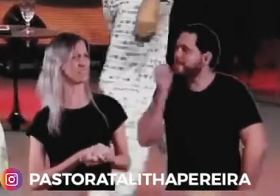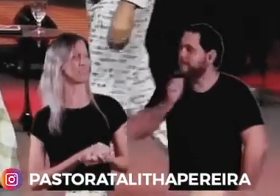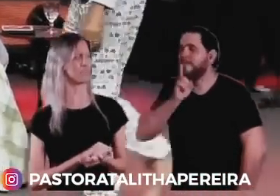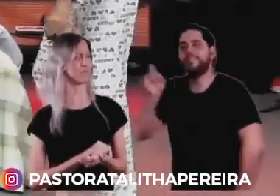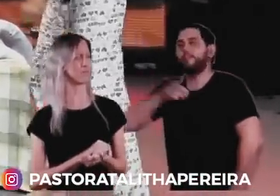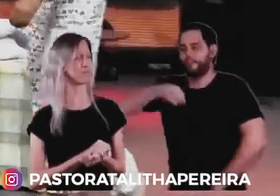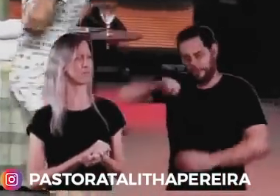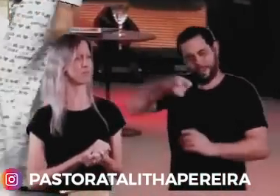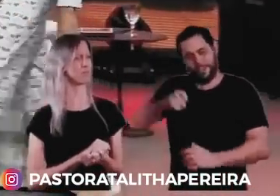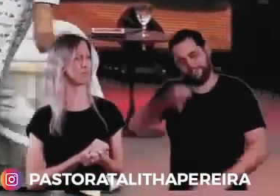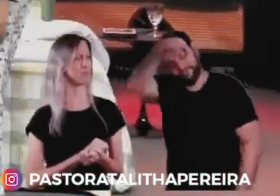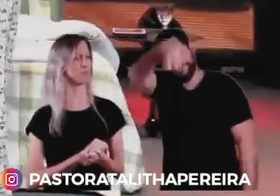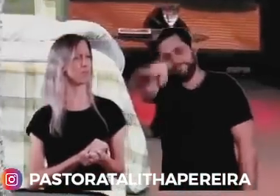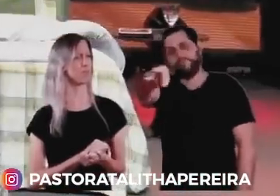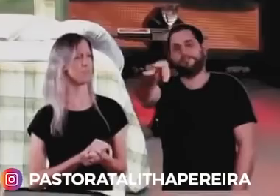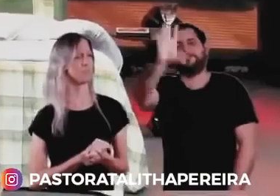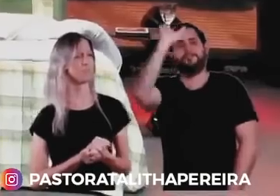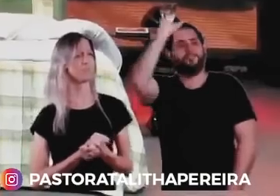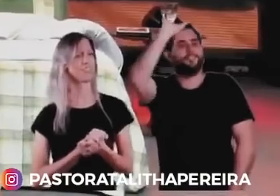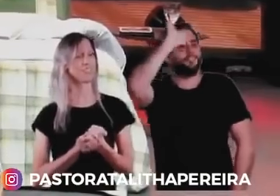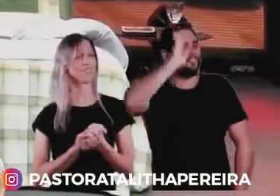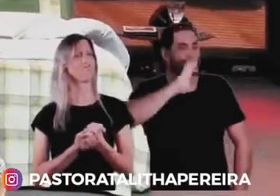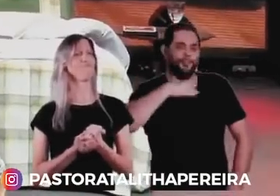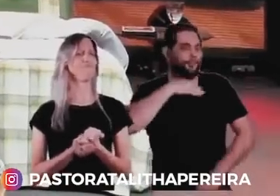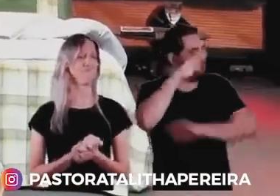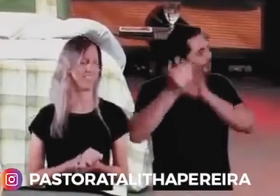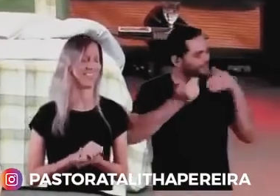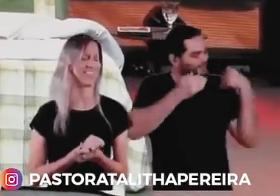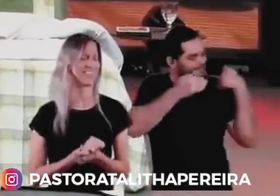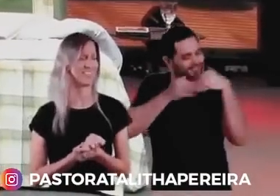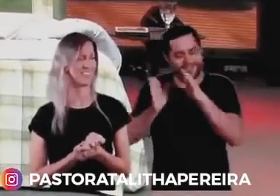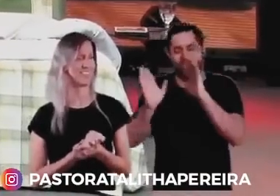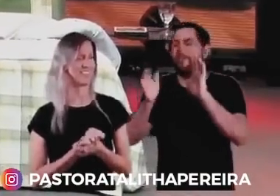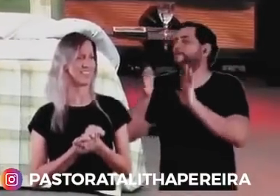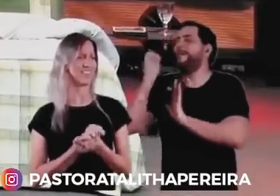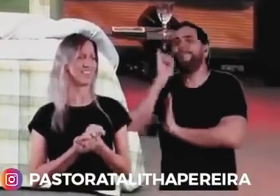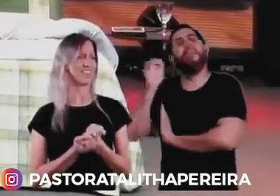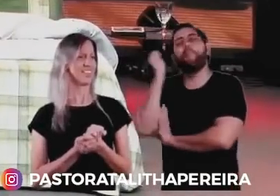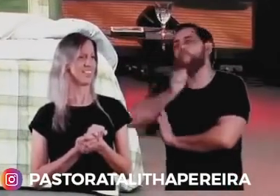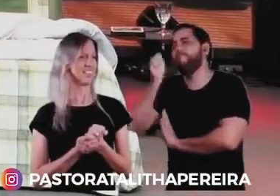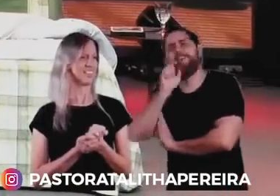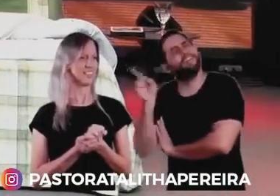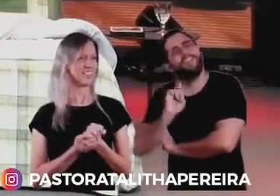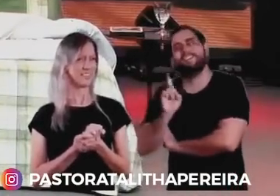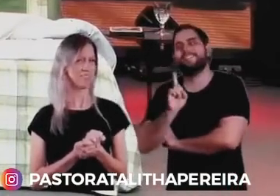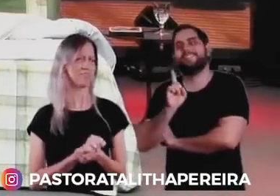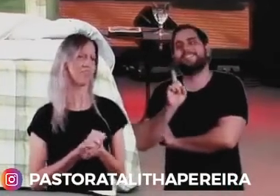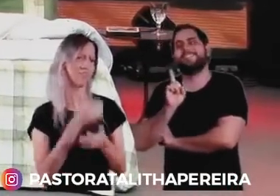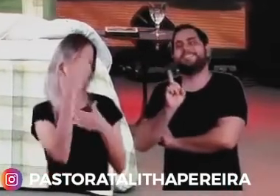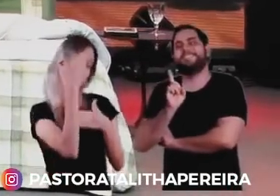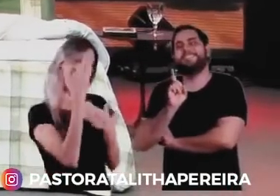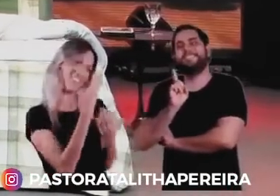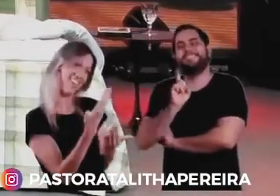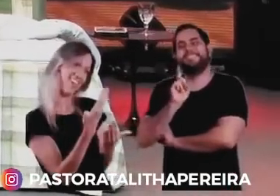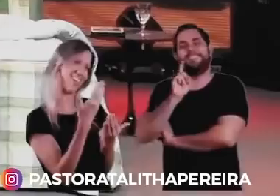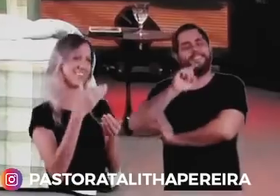não, tome a chave do carro. É todo seu, minha filha, mas não conto pra sua mãe. Obrigado, tá bom? Meu.